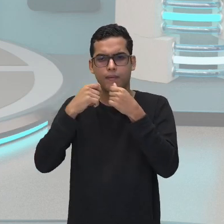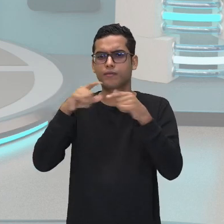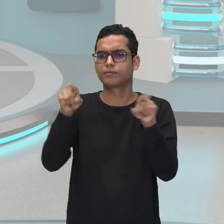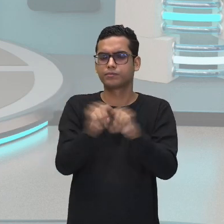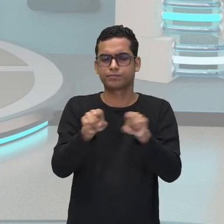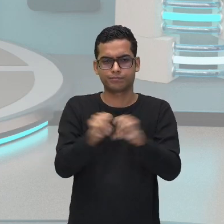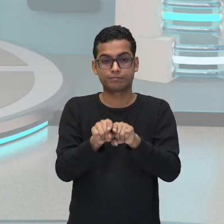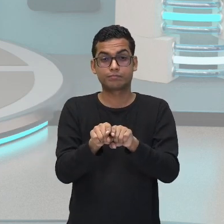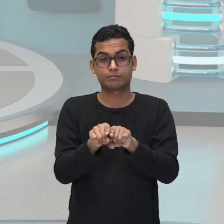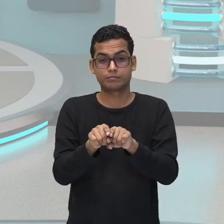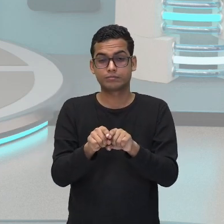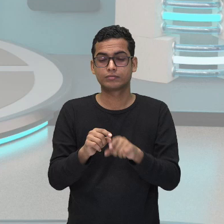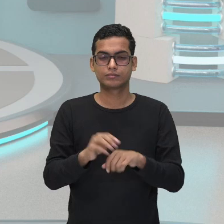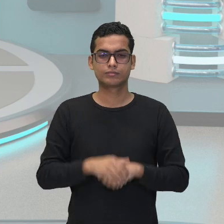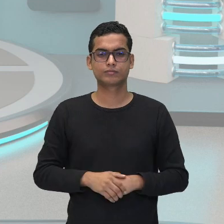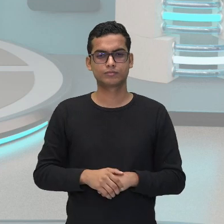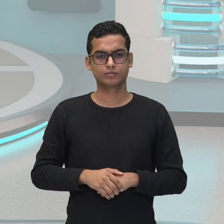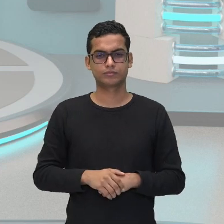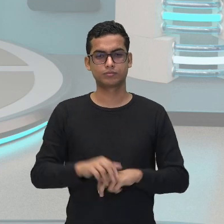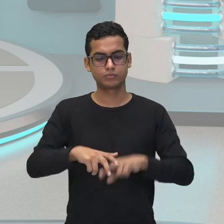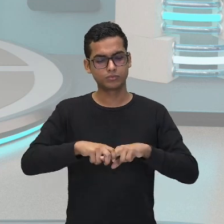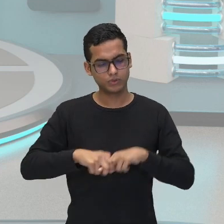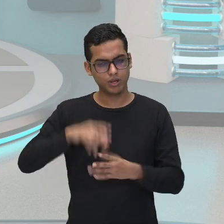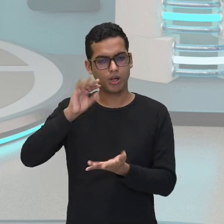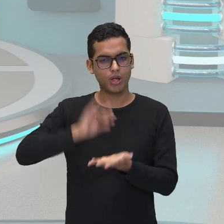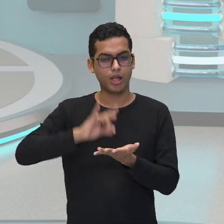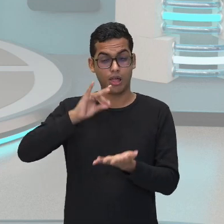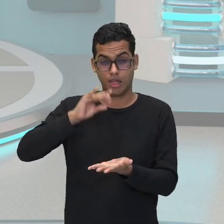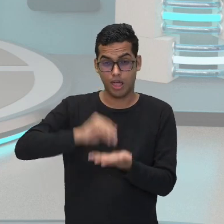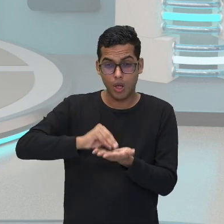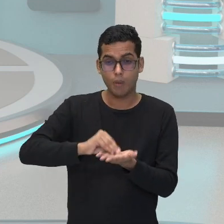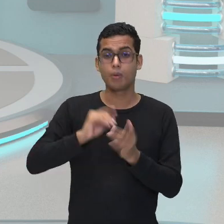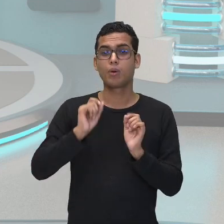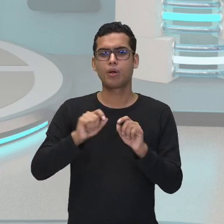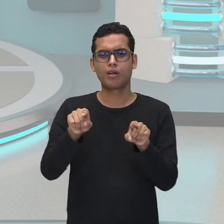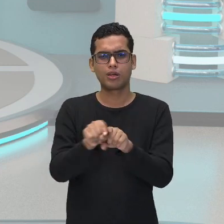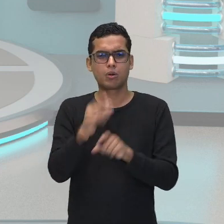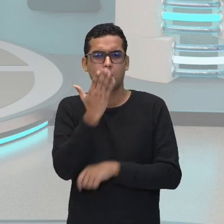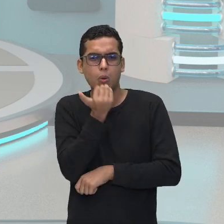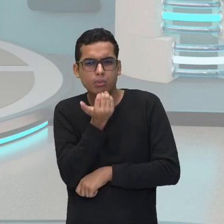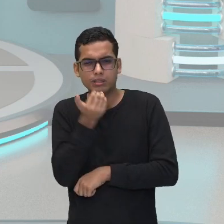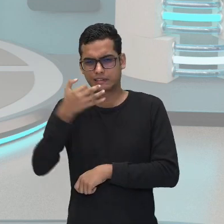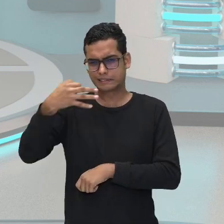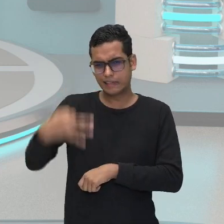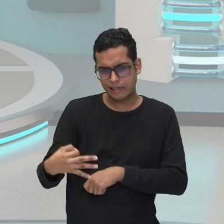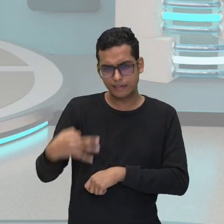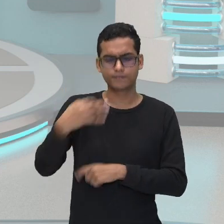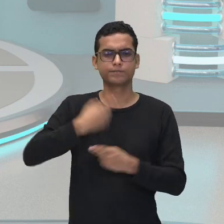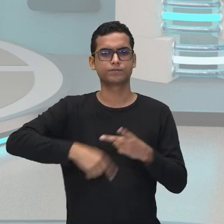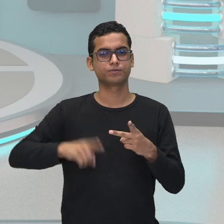física, e principalmente, né, aquilo que mantém o nosso corpo ali